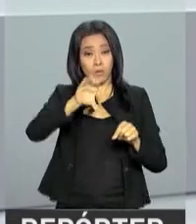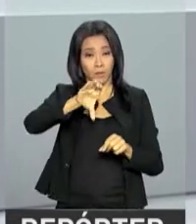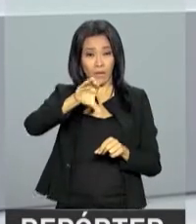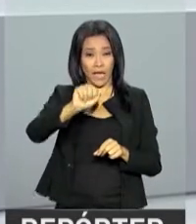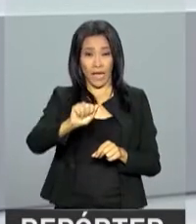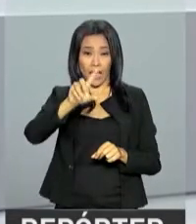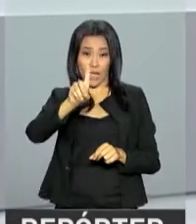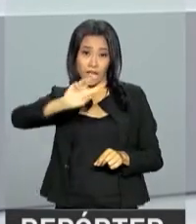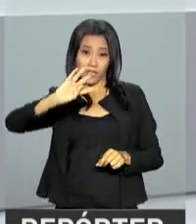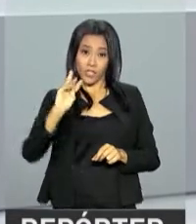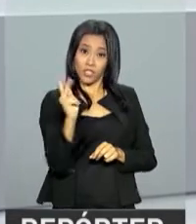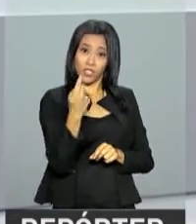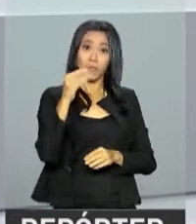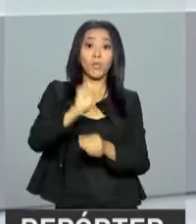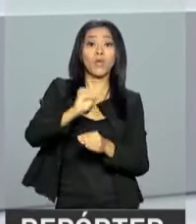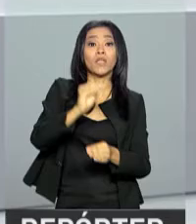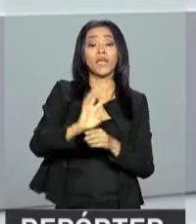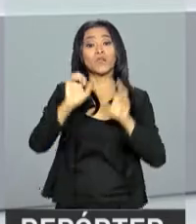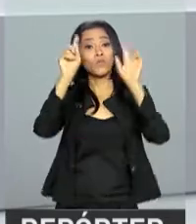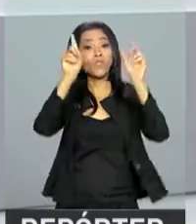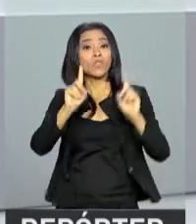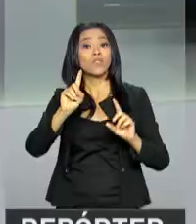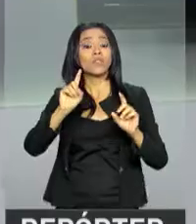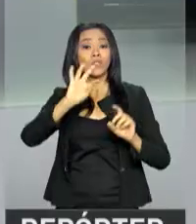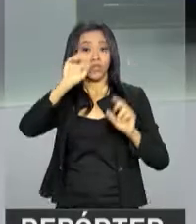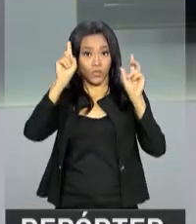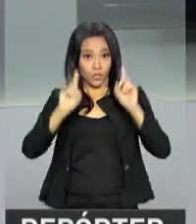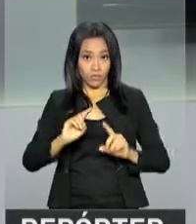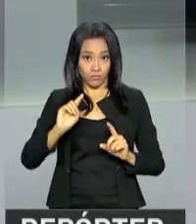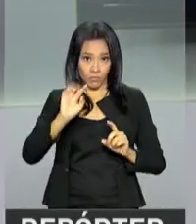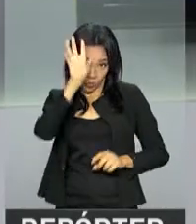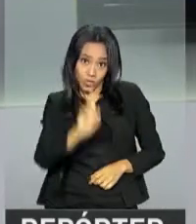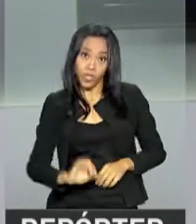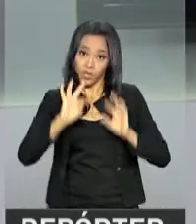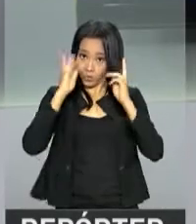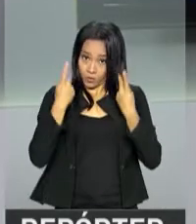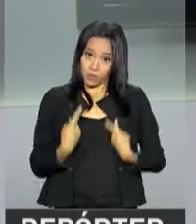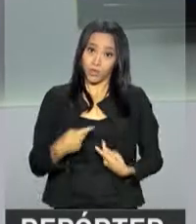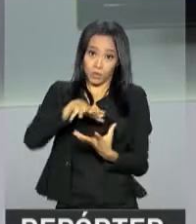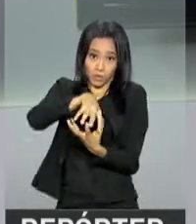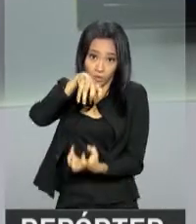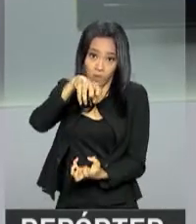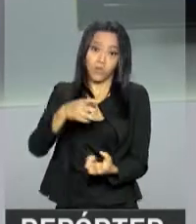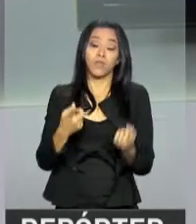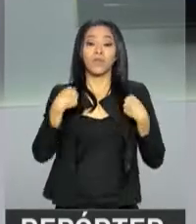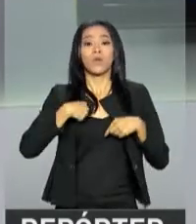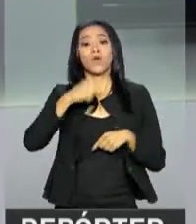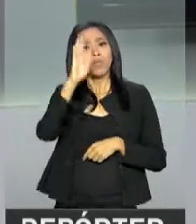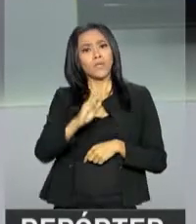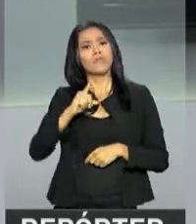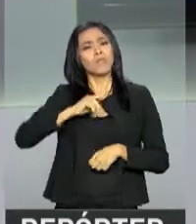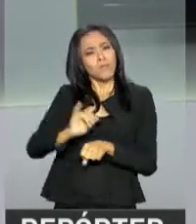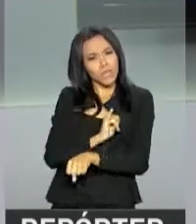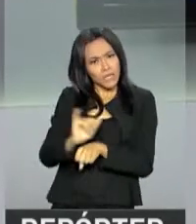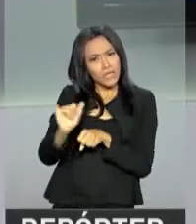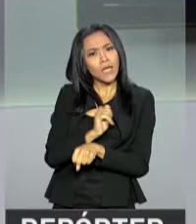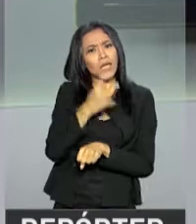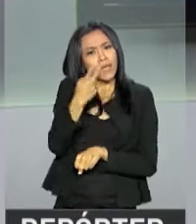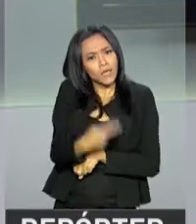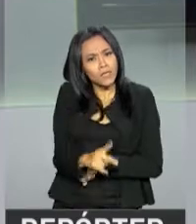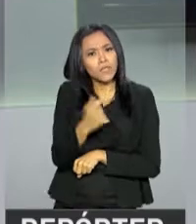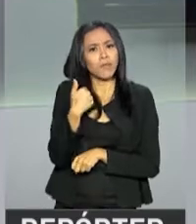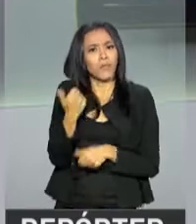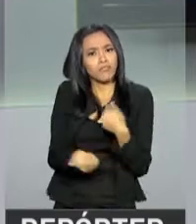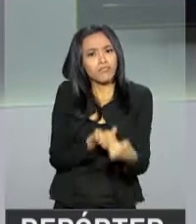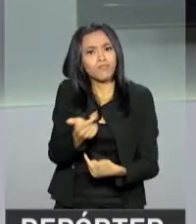sobre a Proteção dos Direitos Humanos dos Idosos. O Brasil conta ainda com a estratégia Amigo da Pessoa Idosa. A